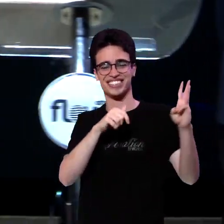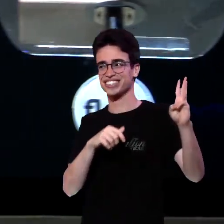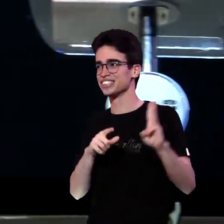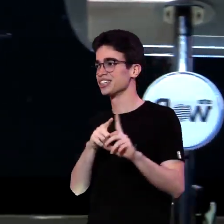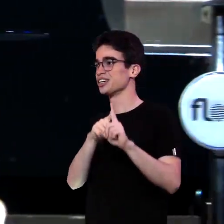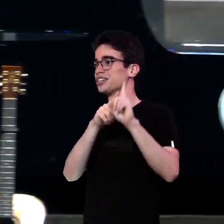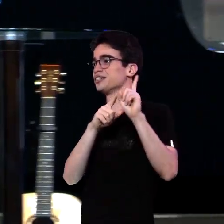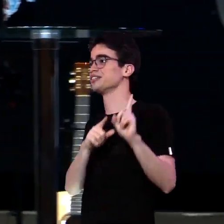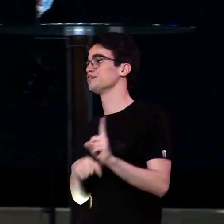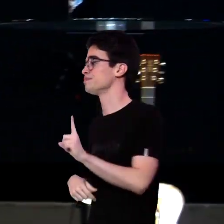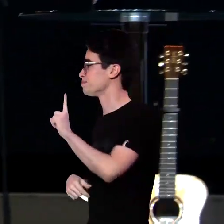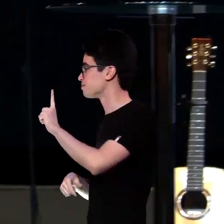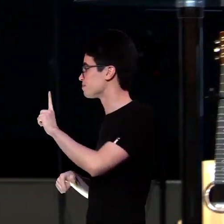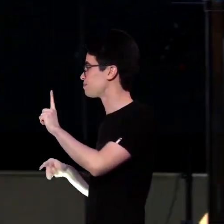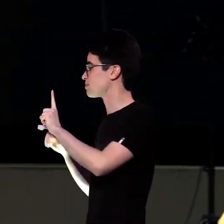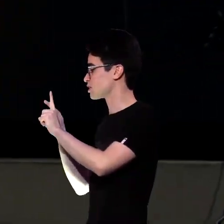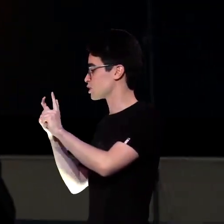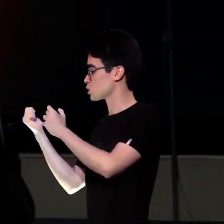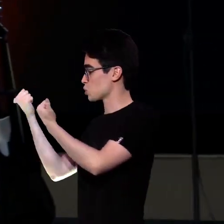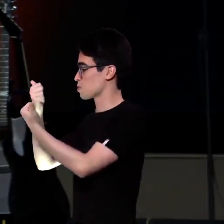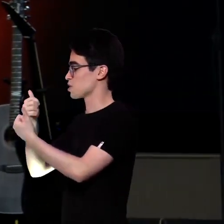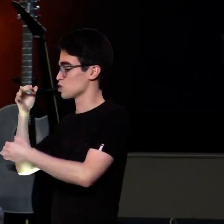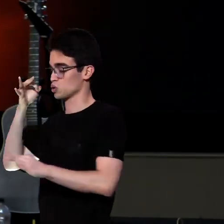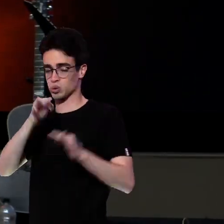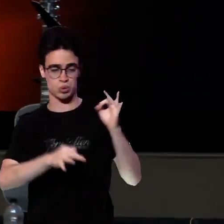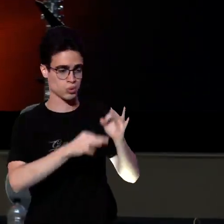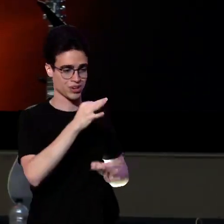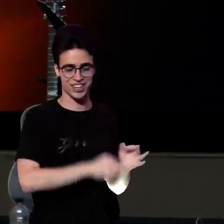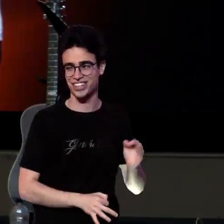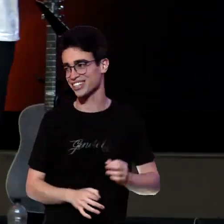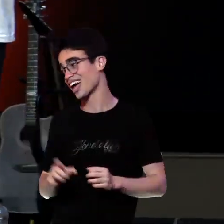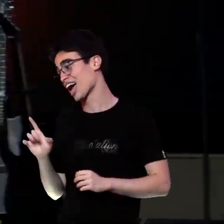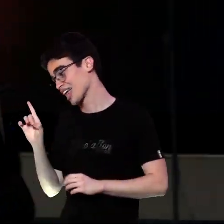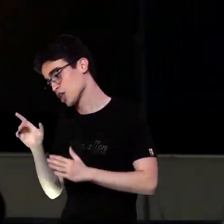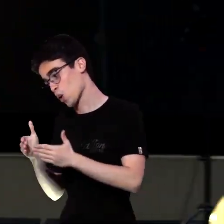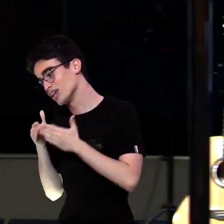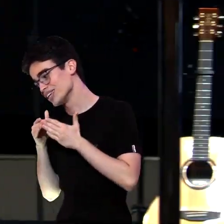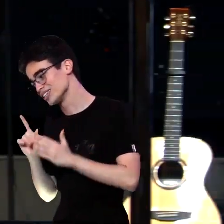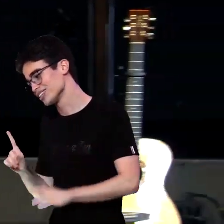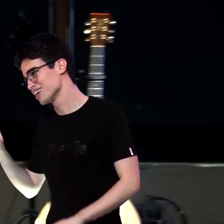e se colocava no lugar de juiz. Deus, com licença.